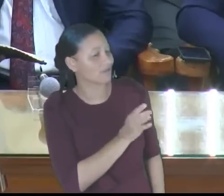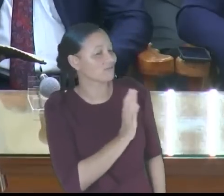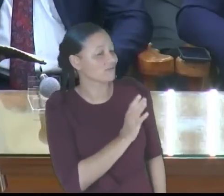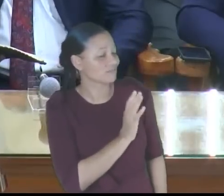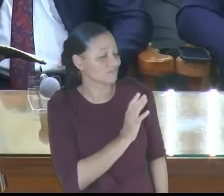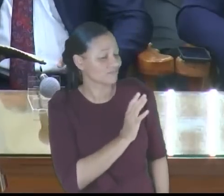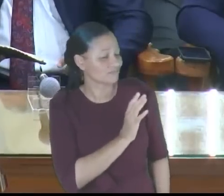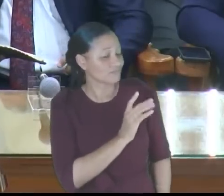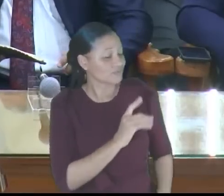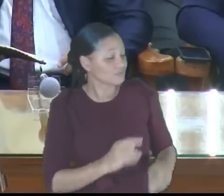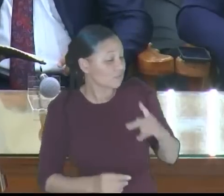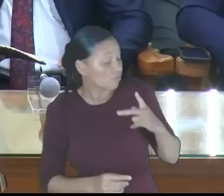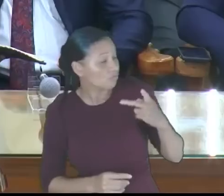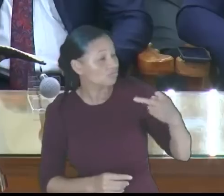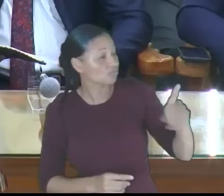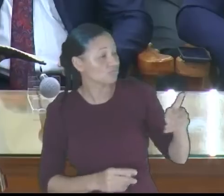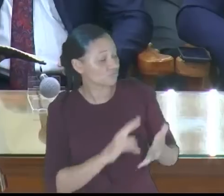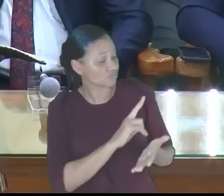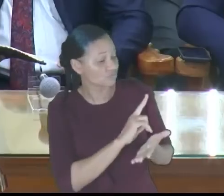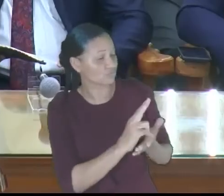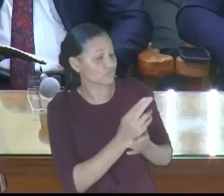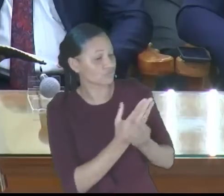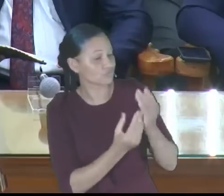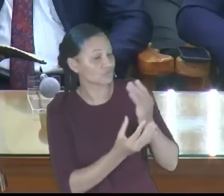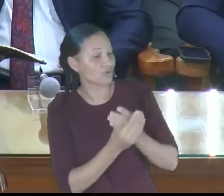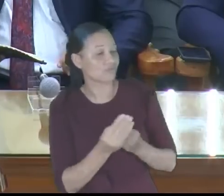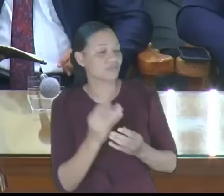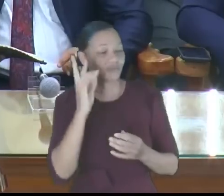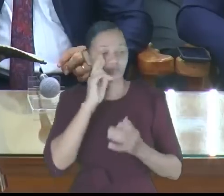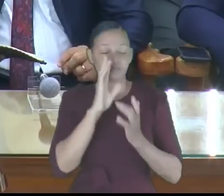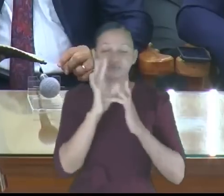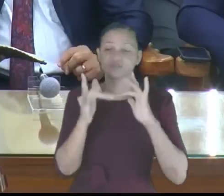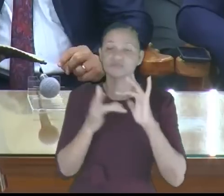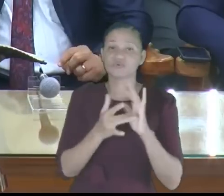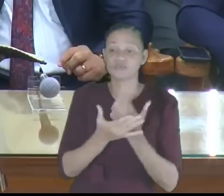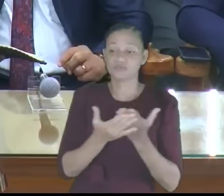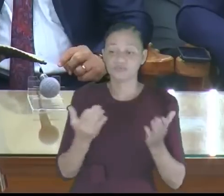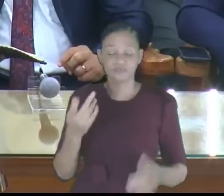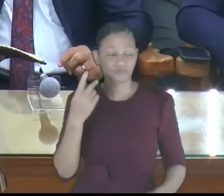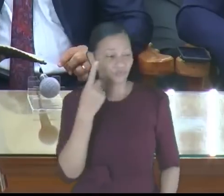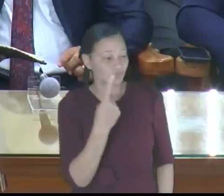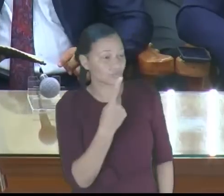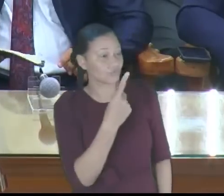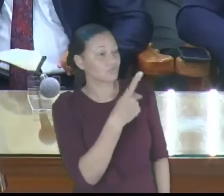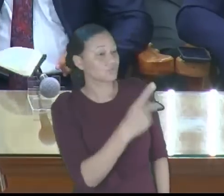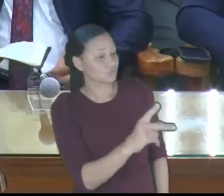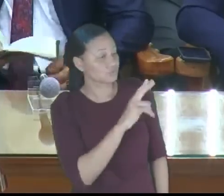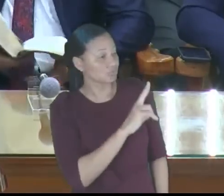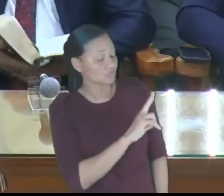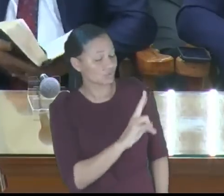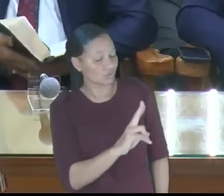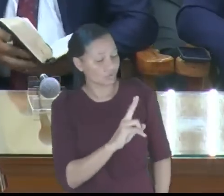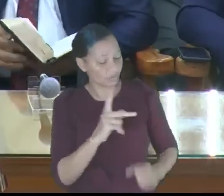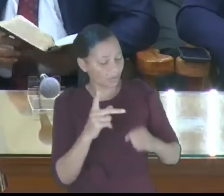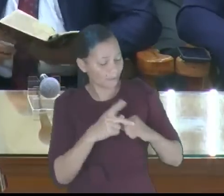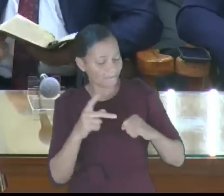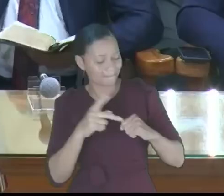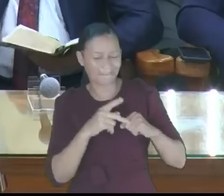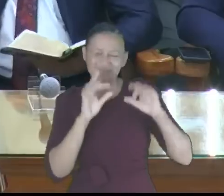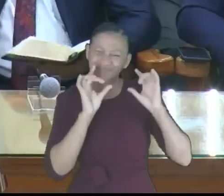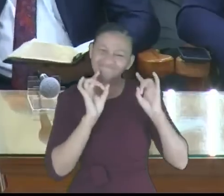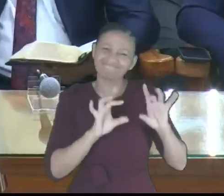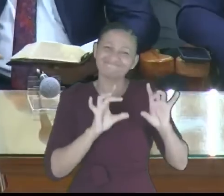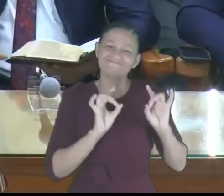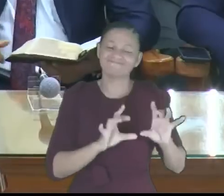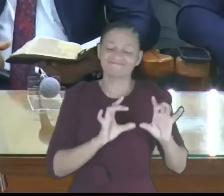O seu nome está nas mãos de Jesus. O seu nome está numa pedra preciosa no peitoral